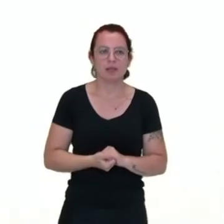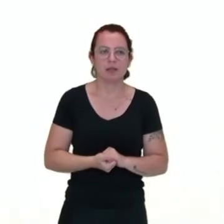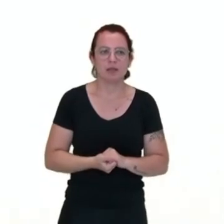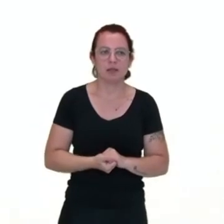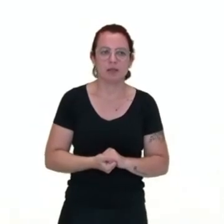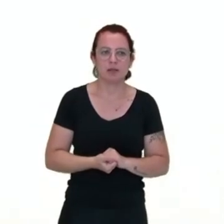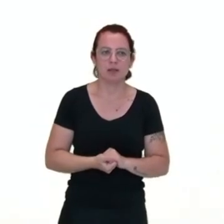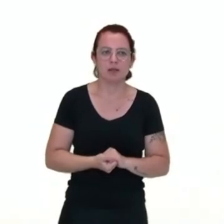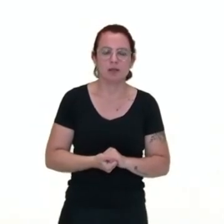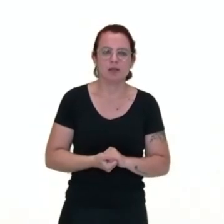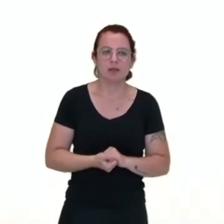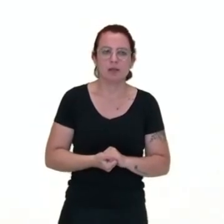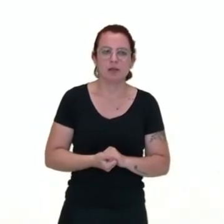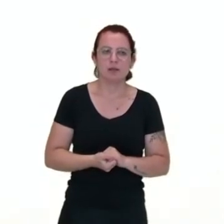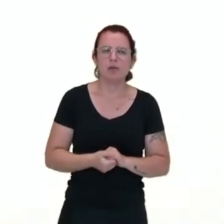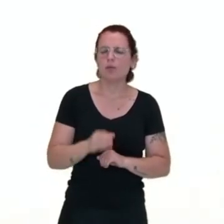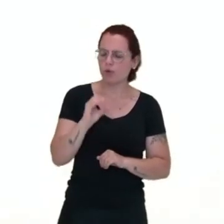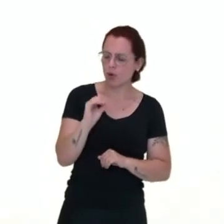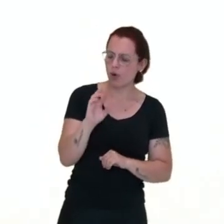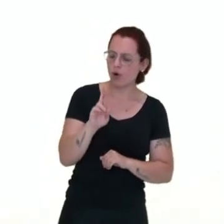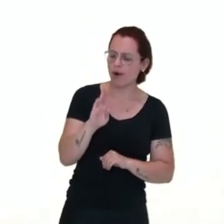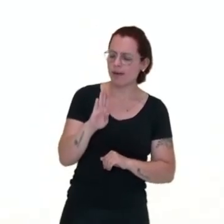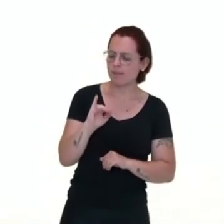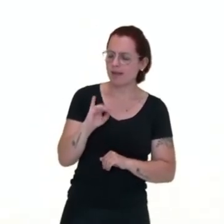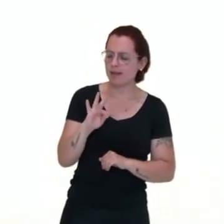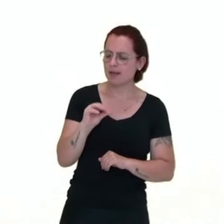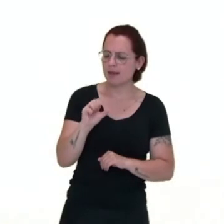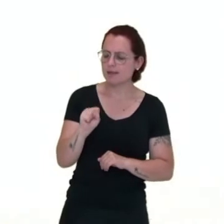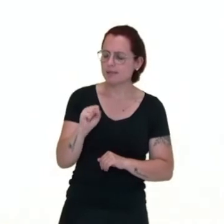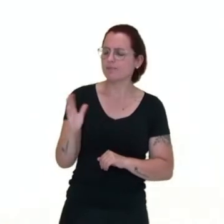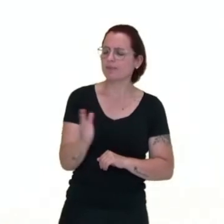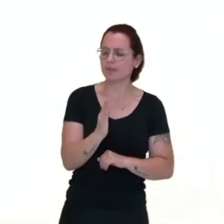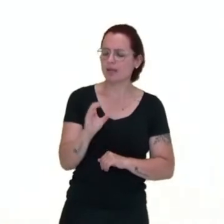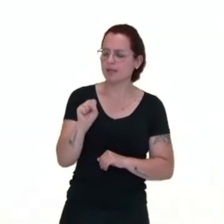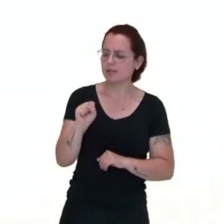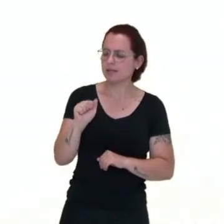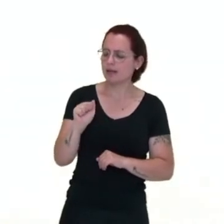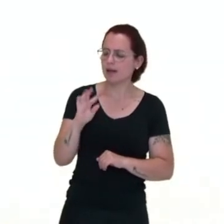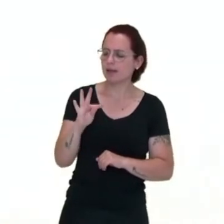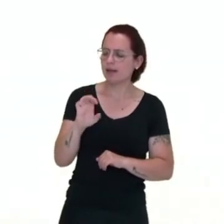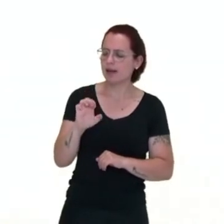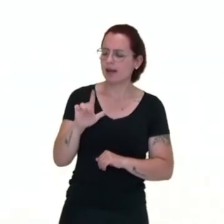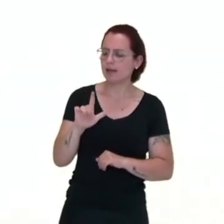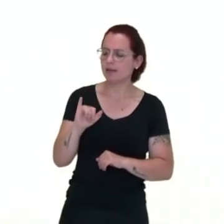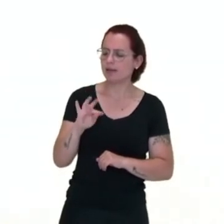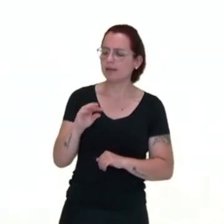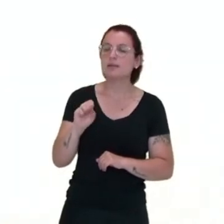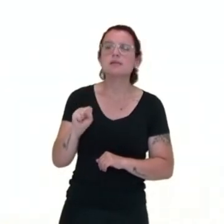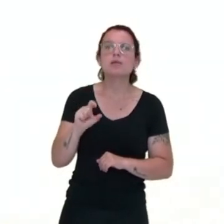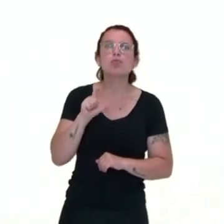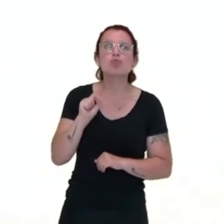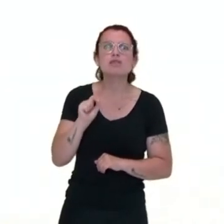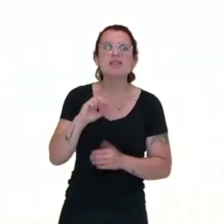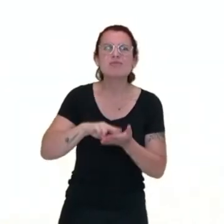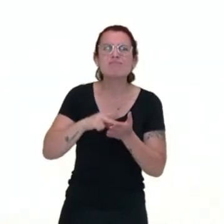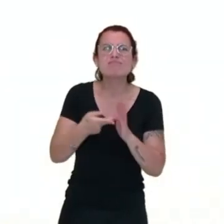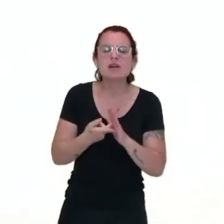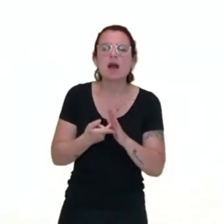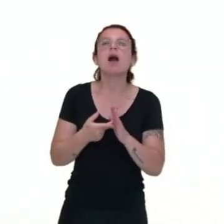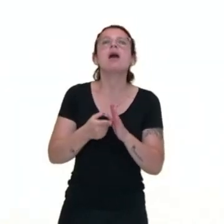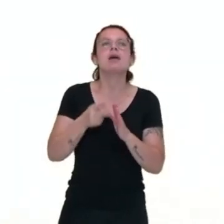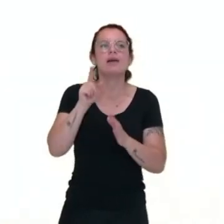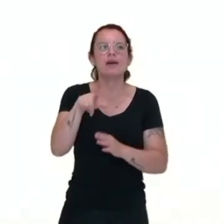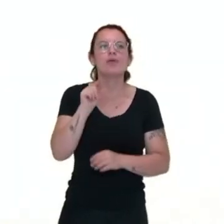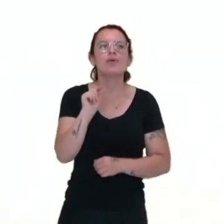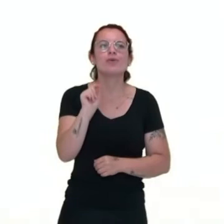Bem, órbita dos satélites. O que acontece nessas órbitas dos satélites? É aquela ideia da constante queda, né? A gente chama até de